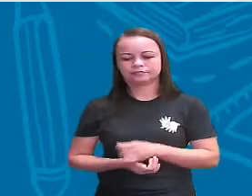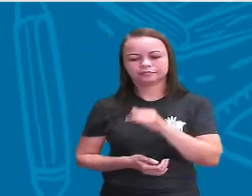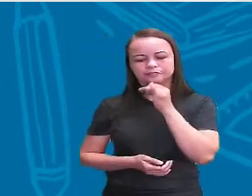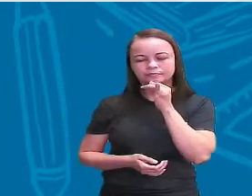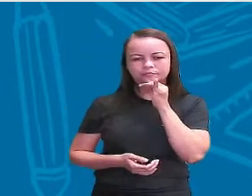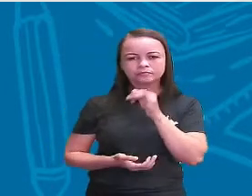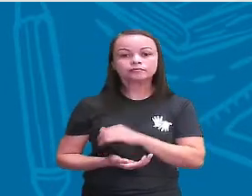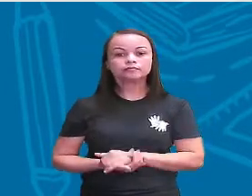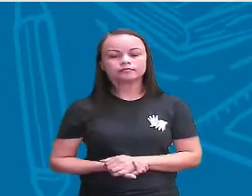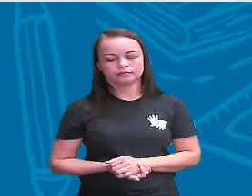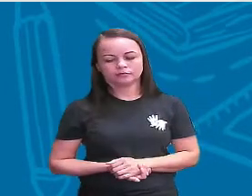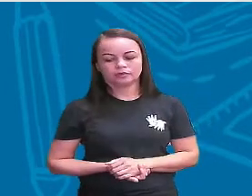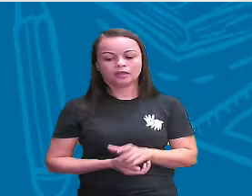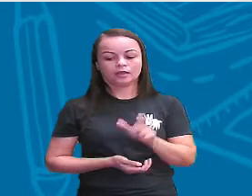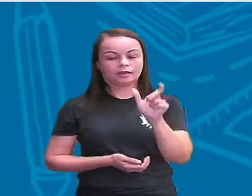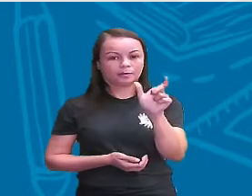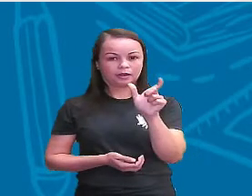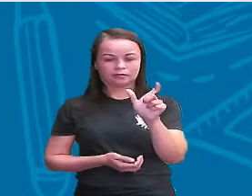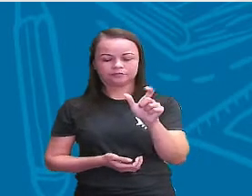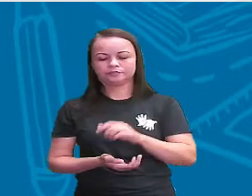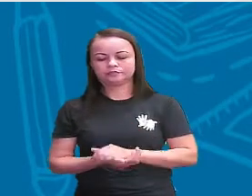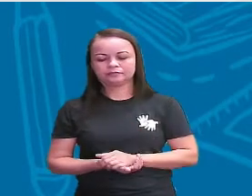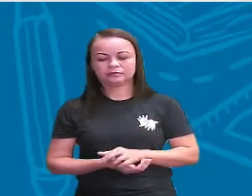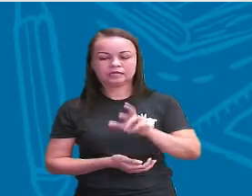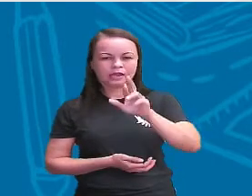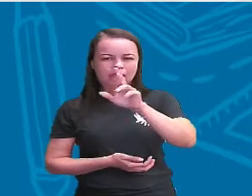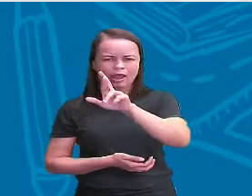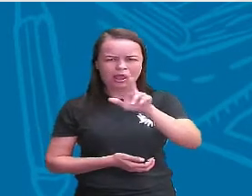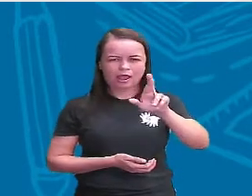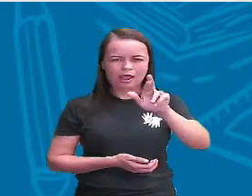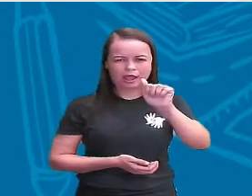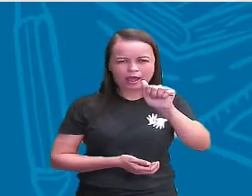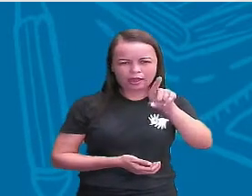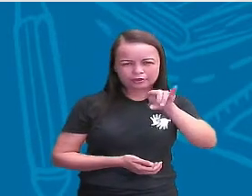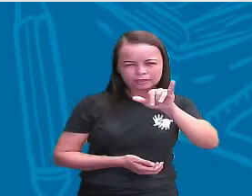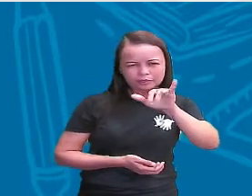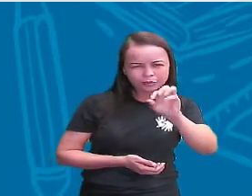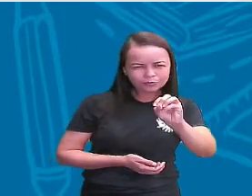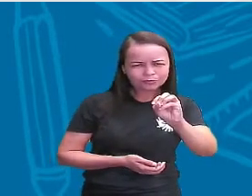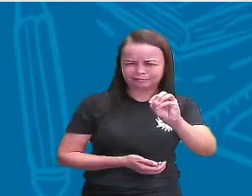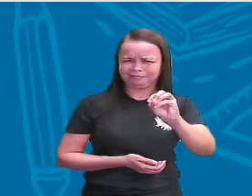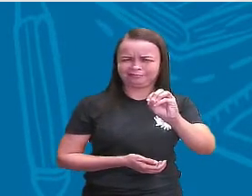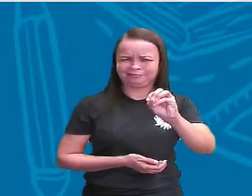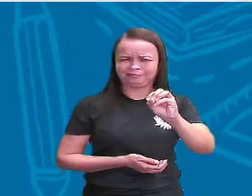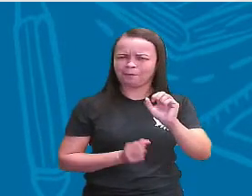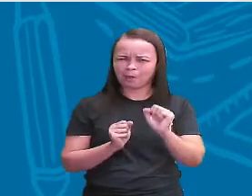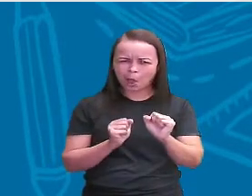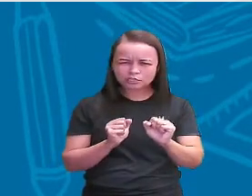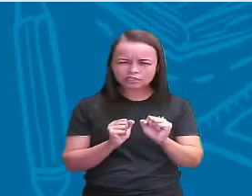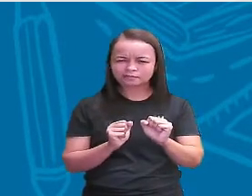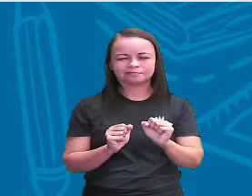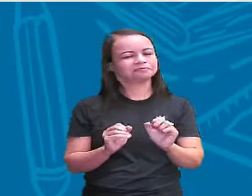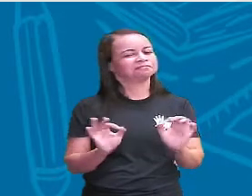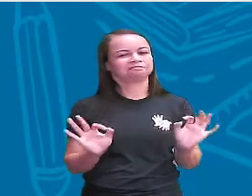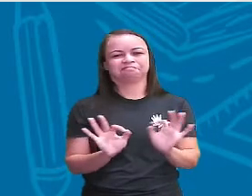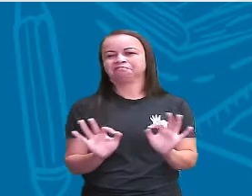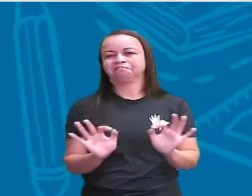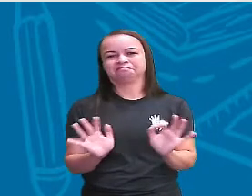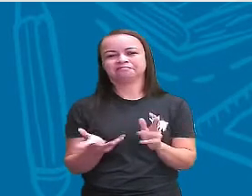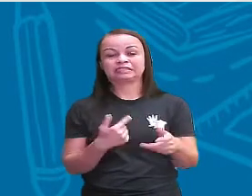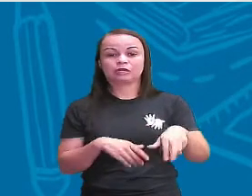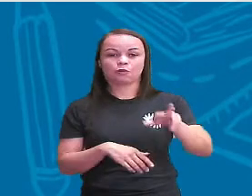ó, na palavra rádio. Rádio com dois R's no começo, pode isso, pessoal?